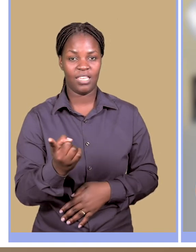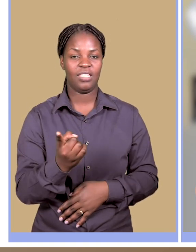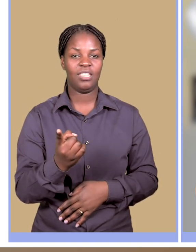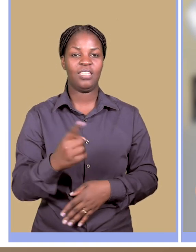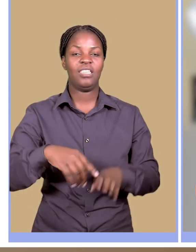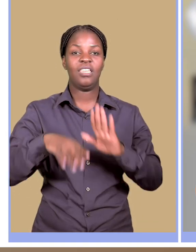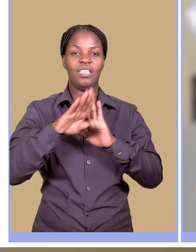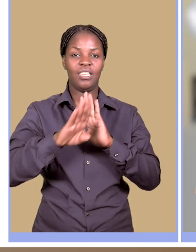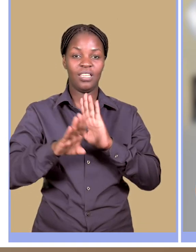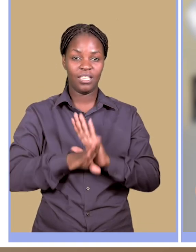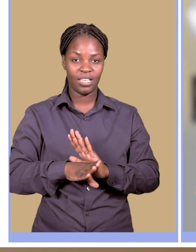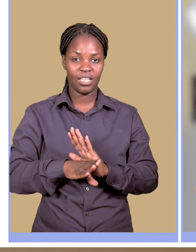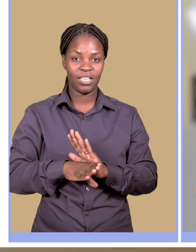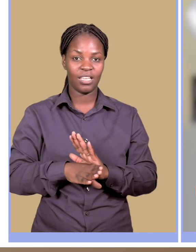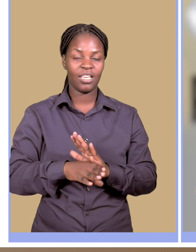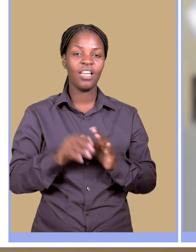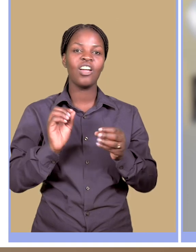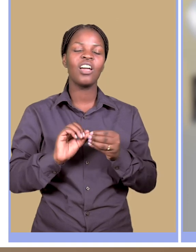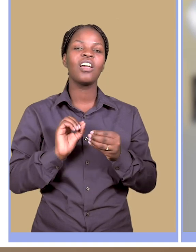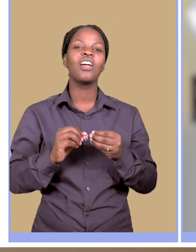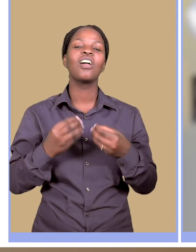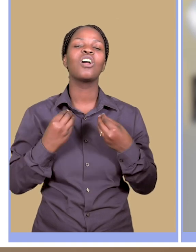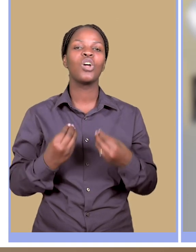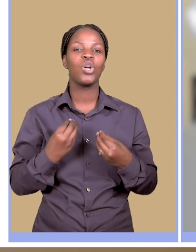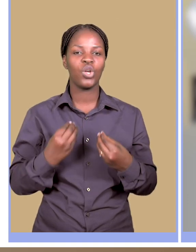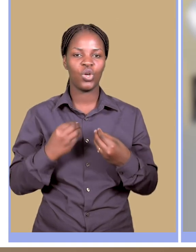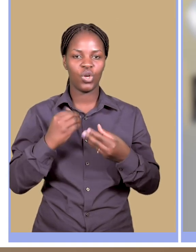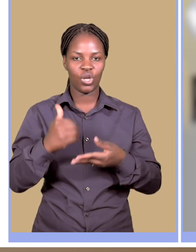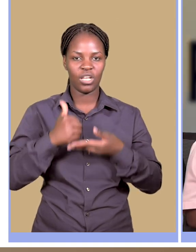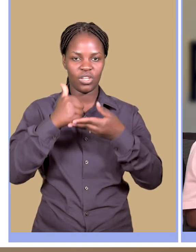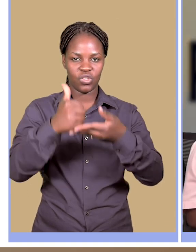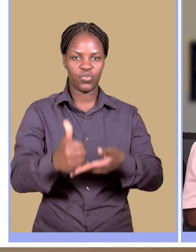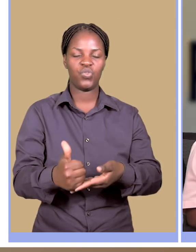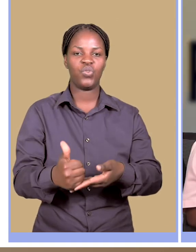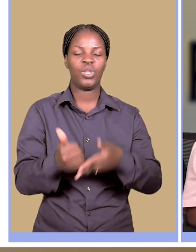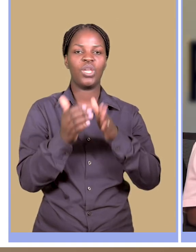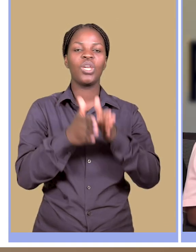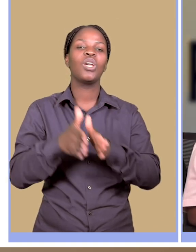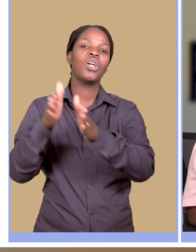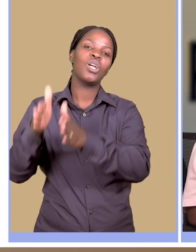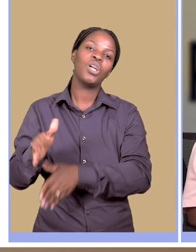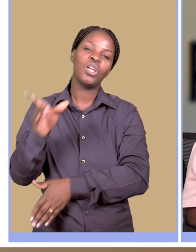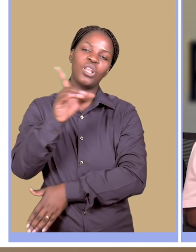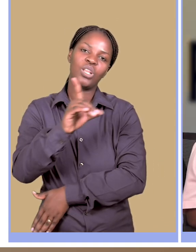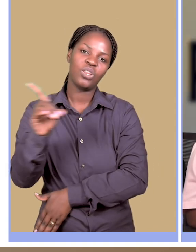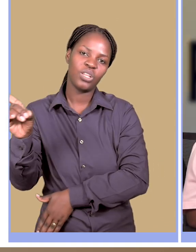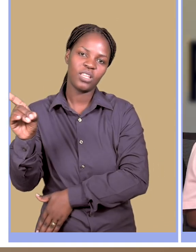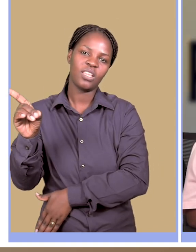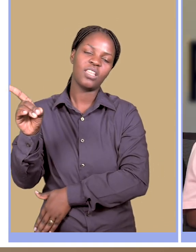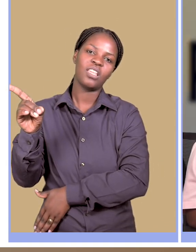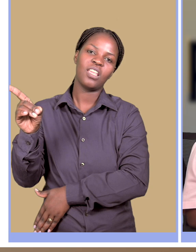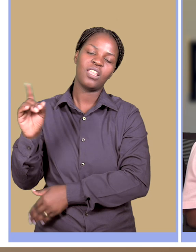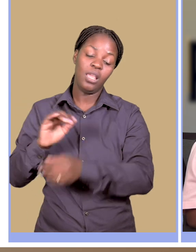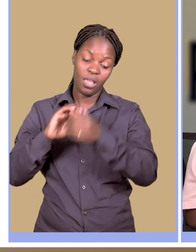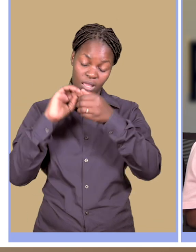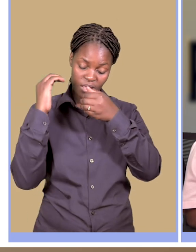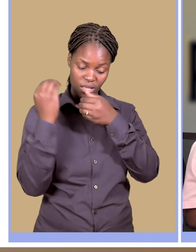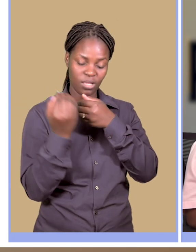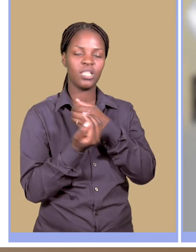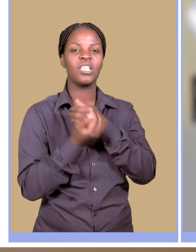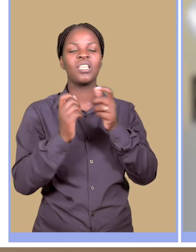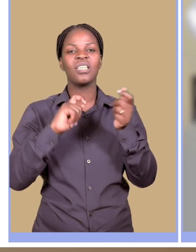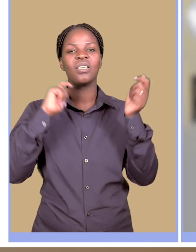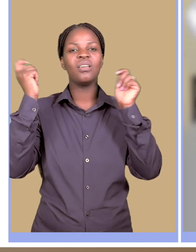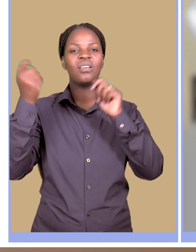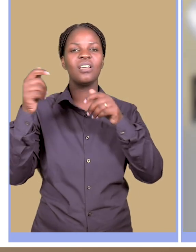que estas plataformas de que forma servem ou ajudam estas pessoas com deficiência a